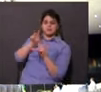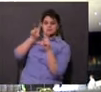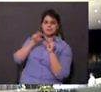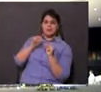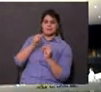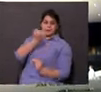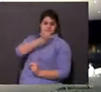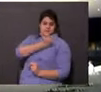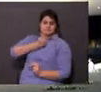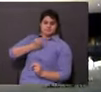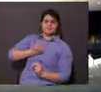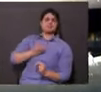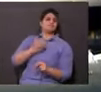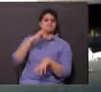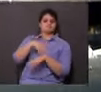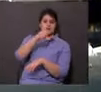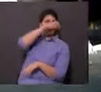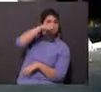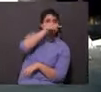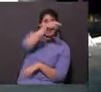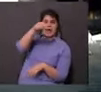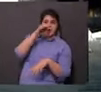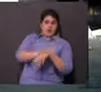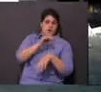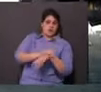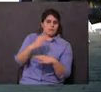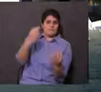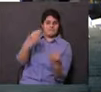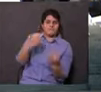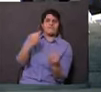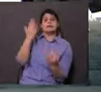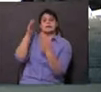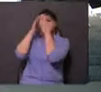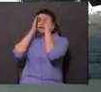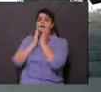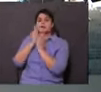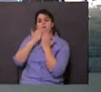ultrajado pelos pecados da humanidade, que queria reparação.